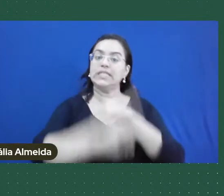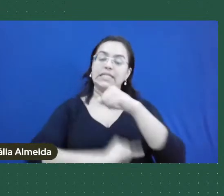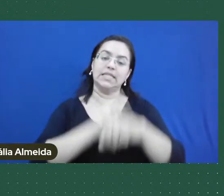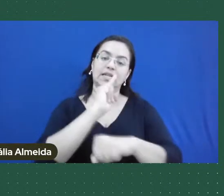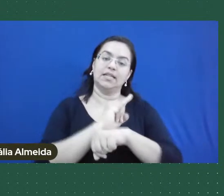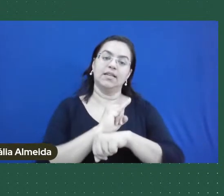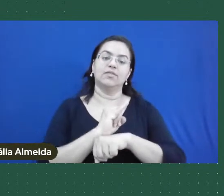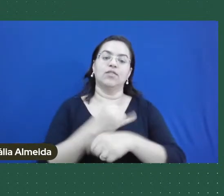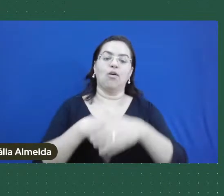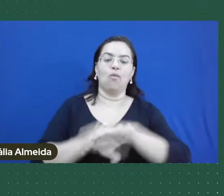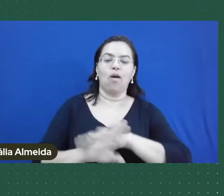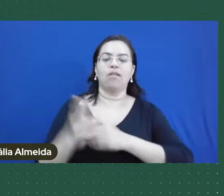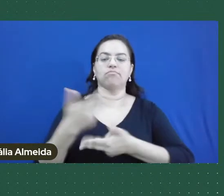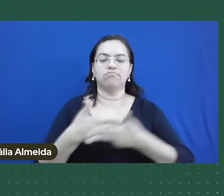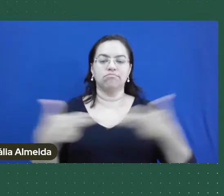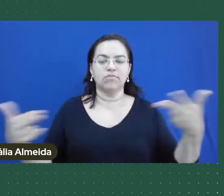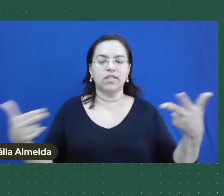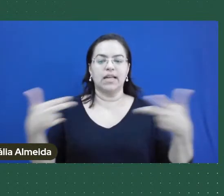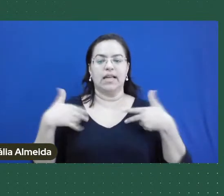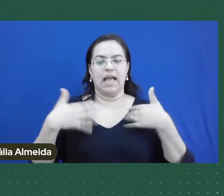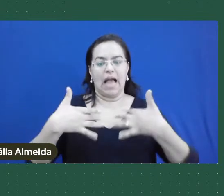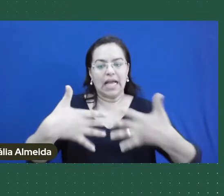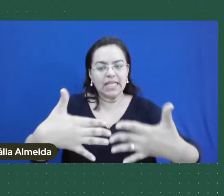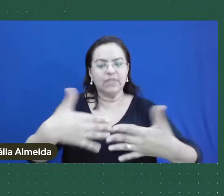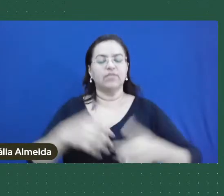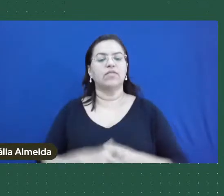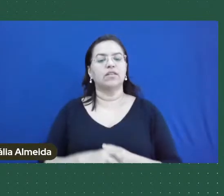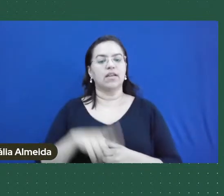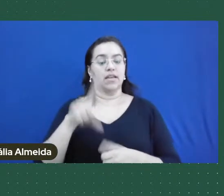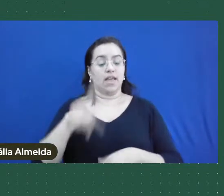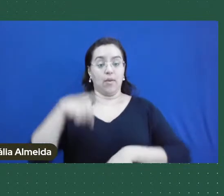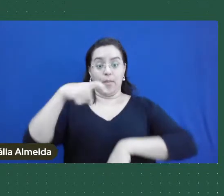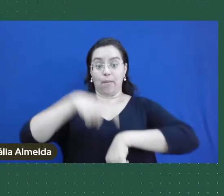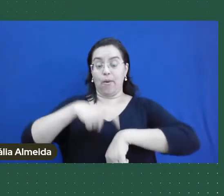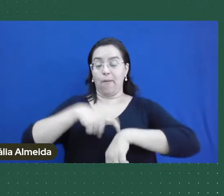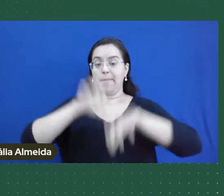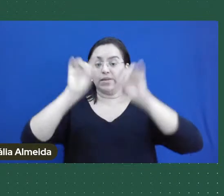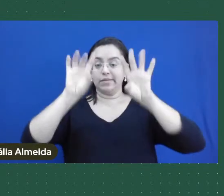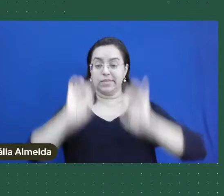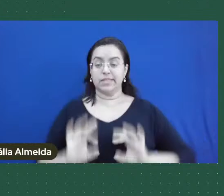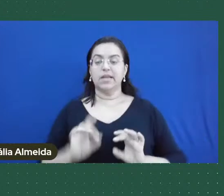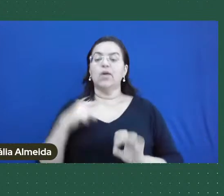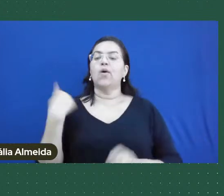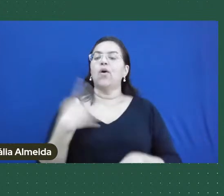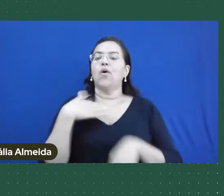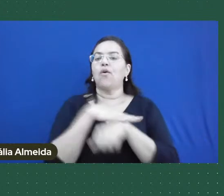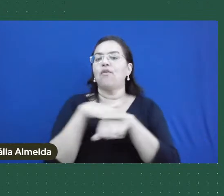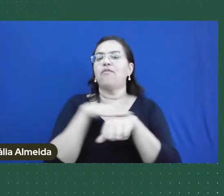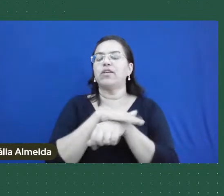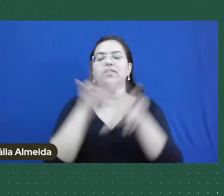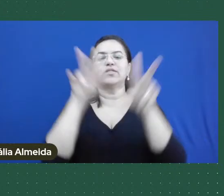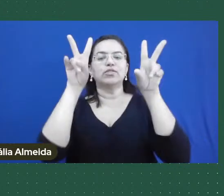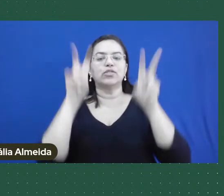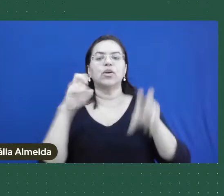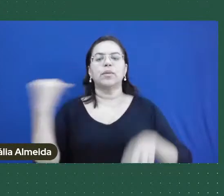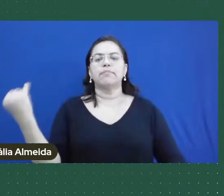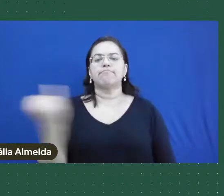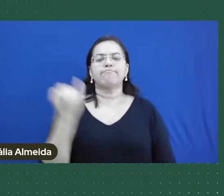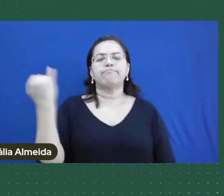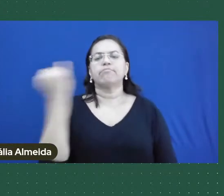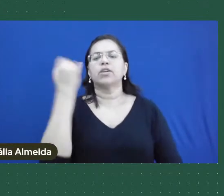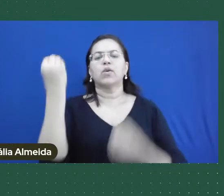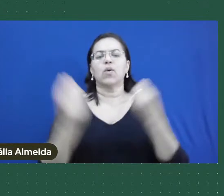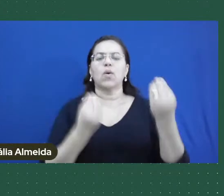é um momento específico para conversarmos sobre a importância dessa instituição tão